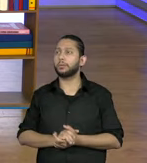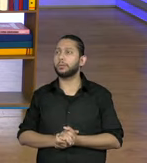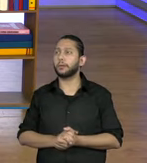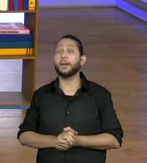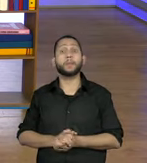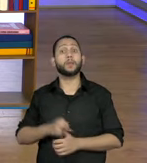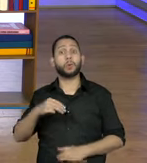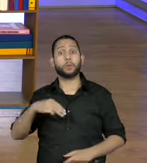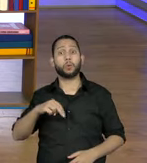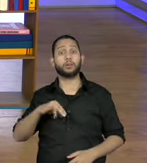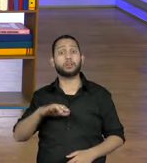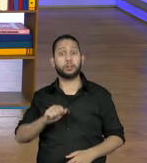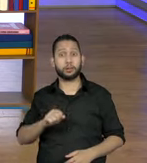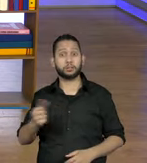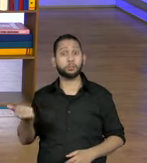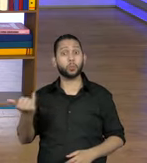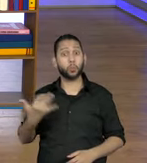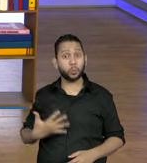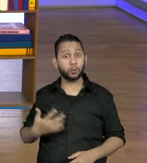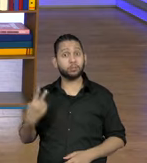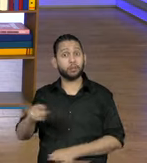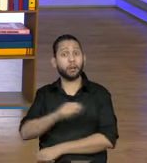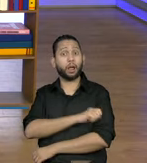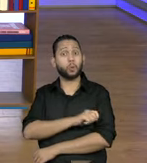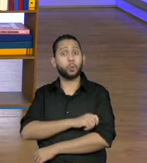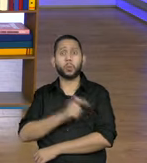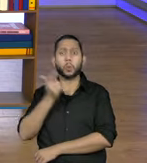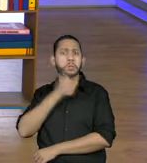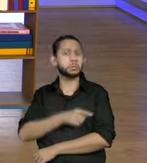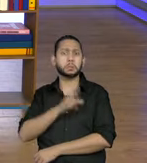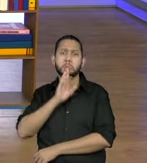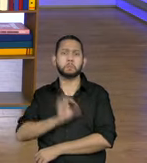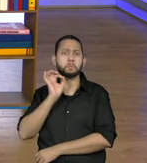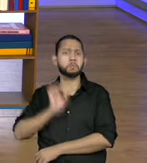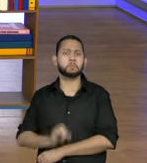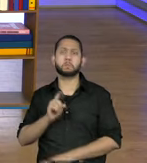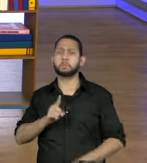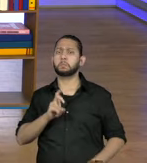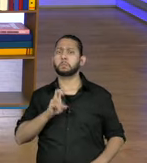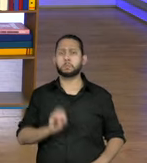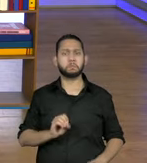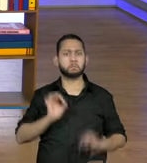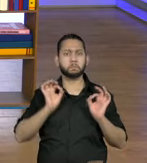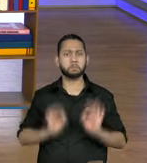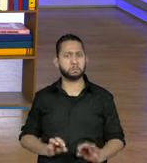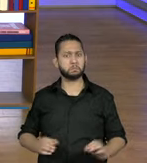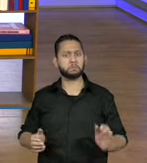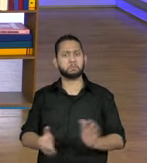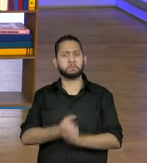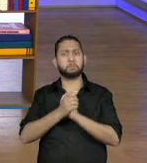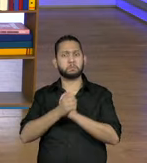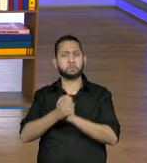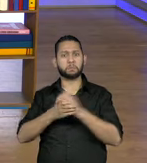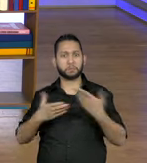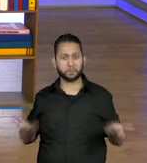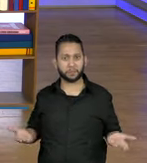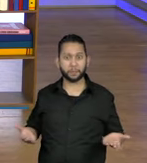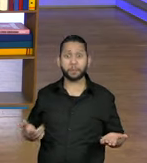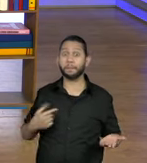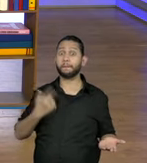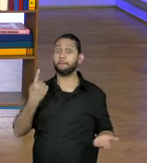os alunos da Escola Maria Rosa Brota acertaram 150 quadrinhos. Muito bem, pessoal. E aí a gente tem